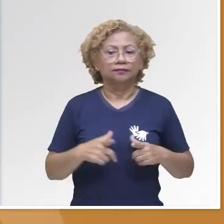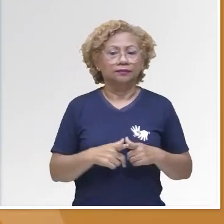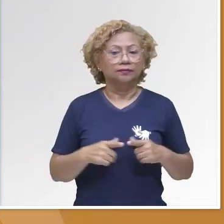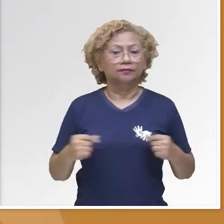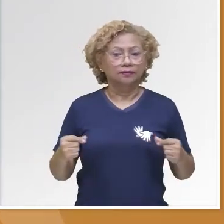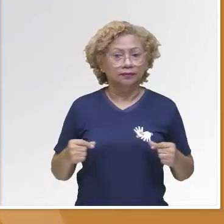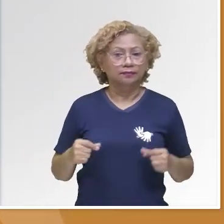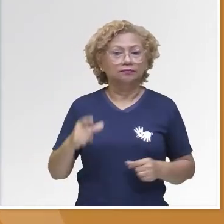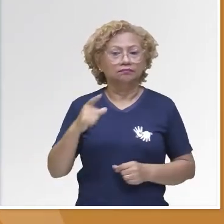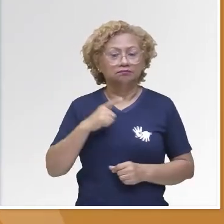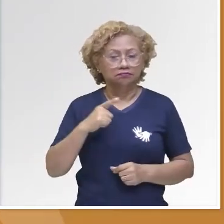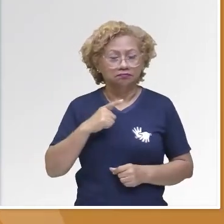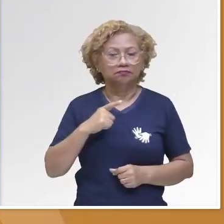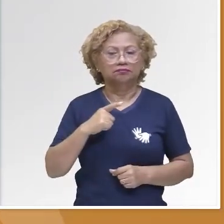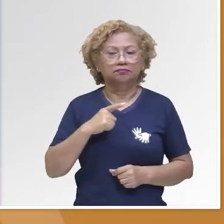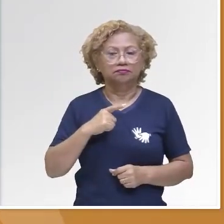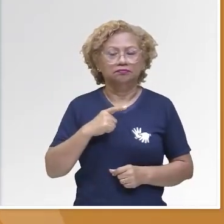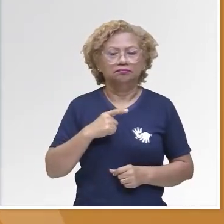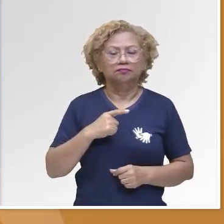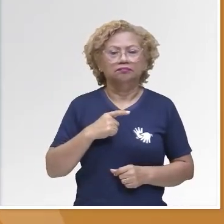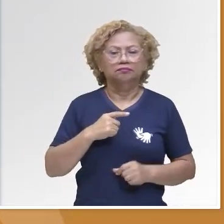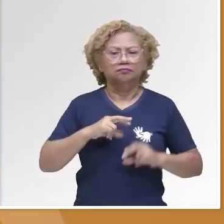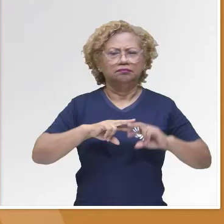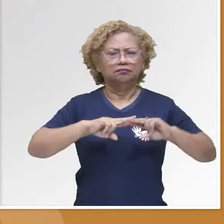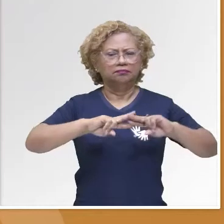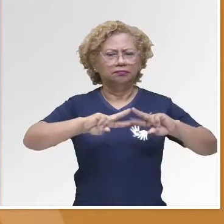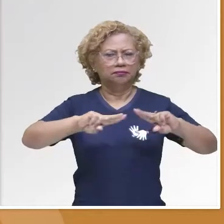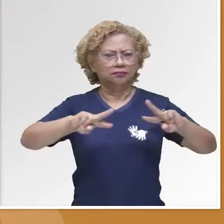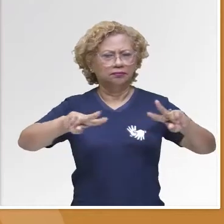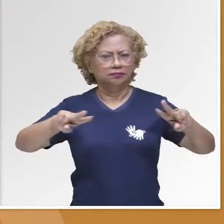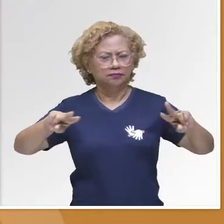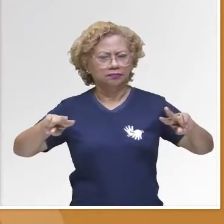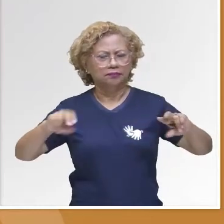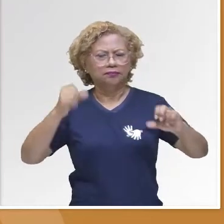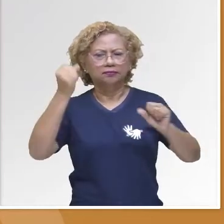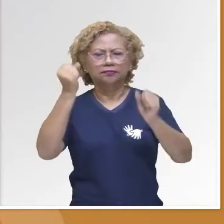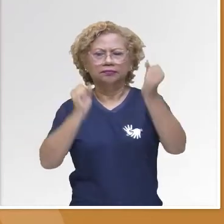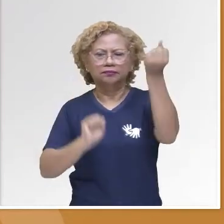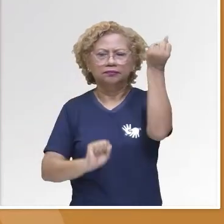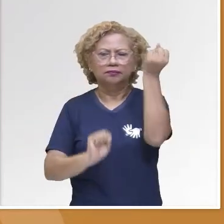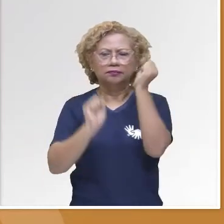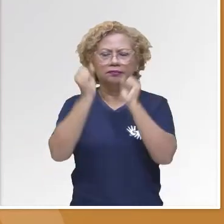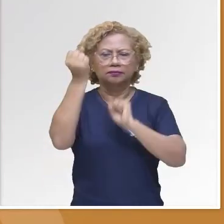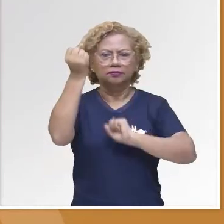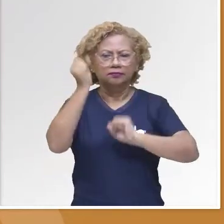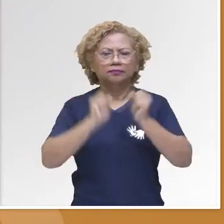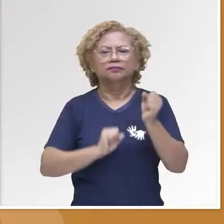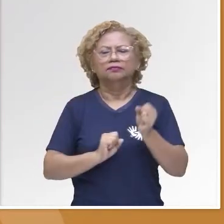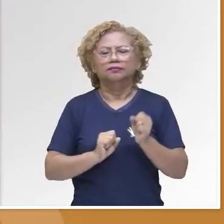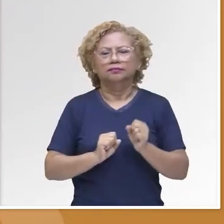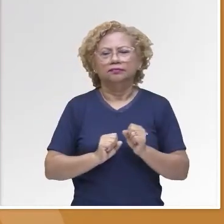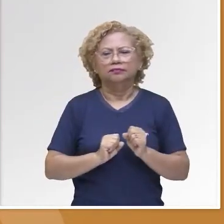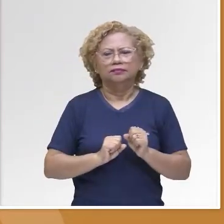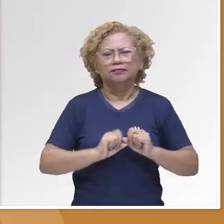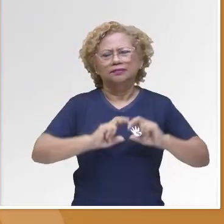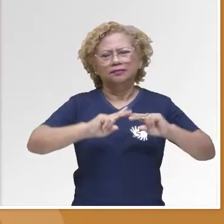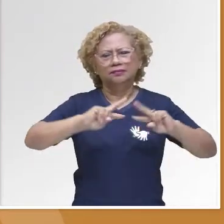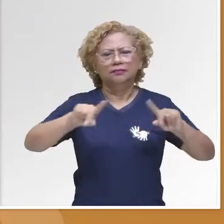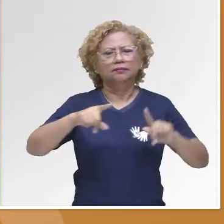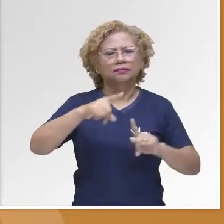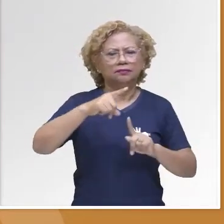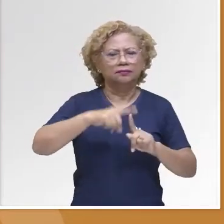parque, né, industrial, onde tem aí indústrias de todos os tipos praticamente,